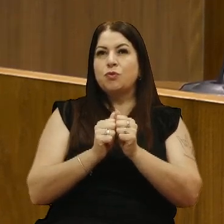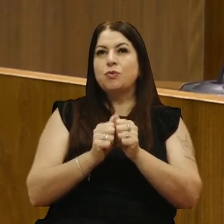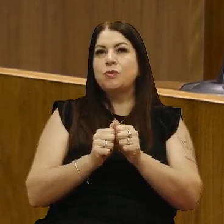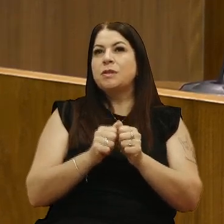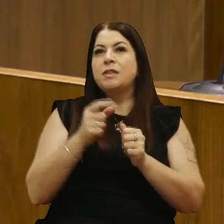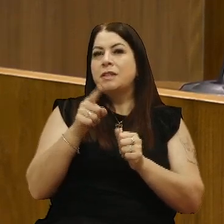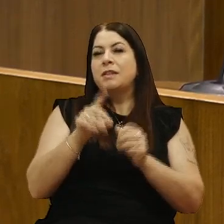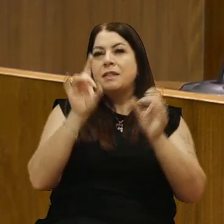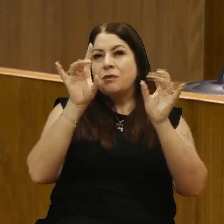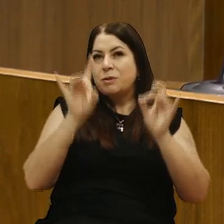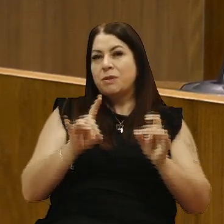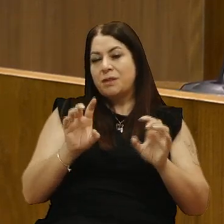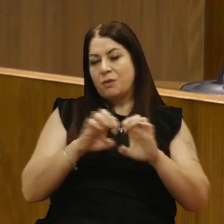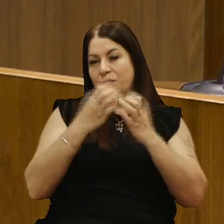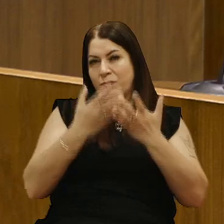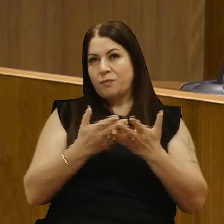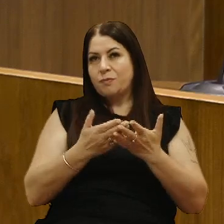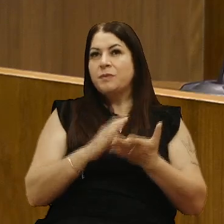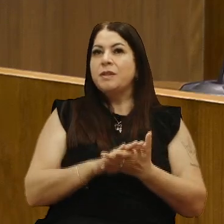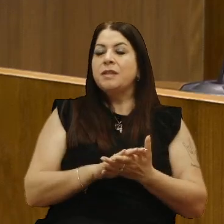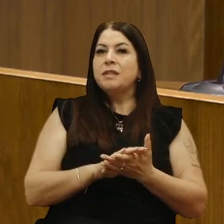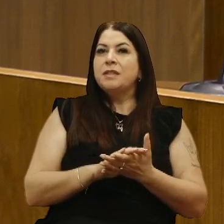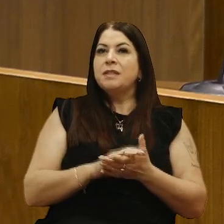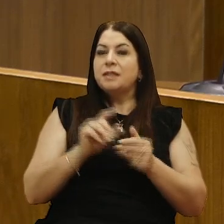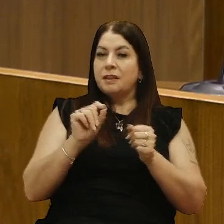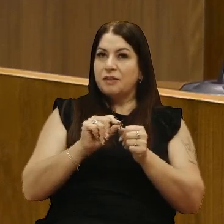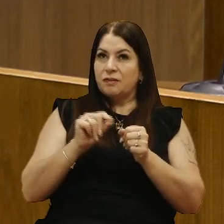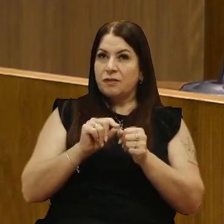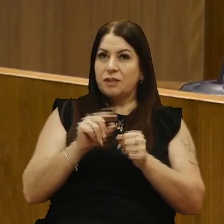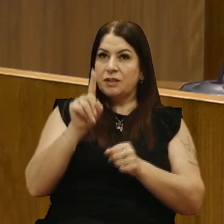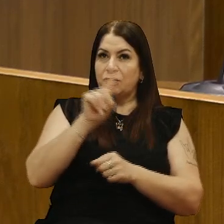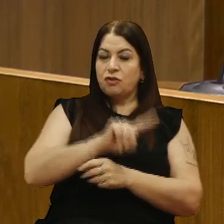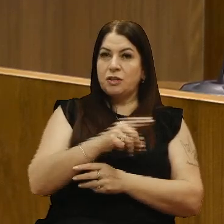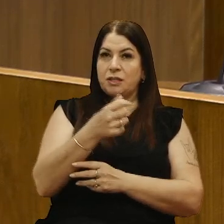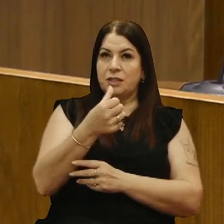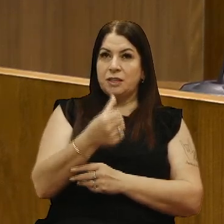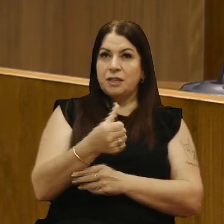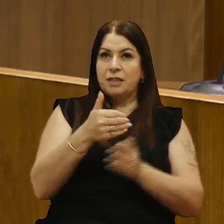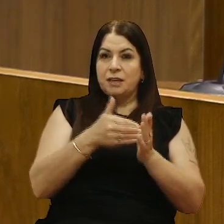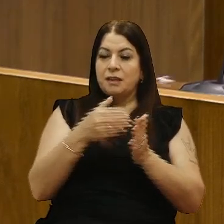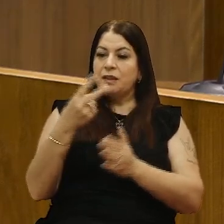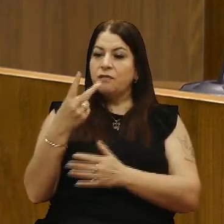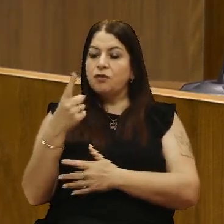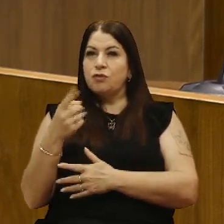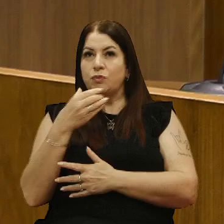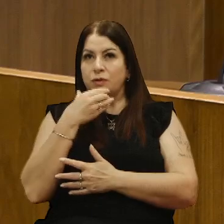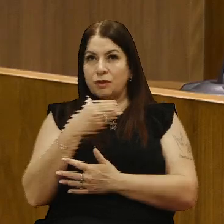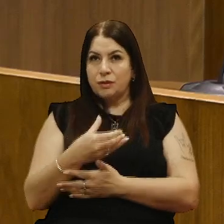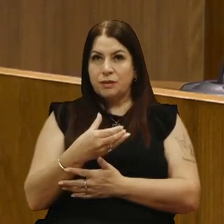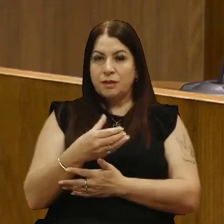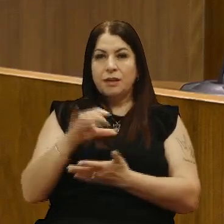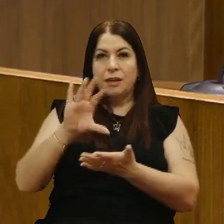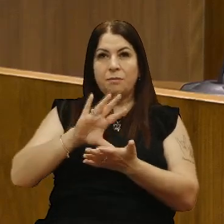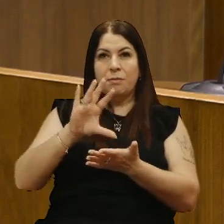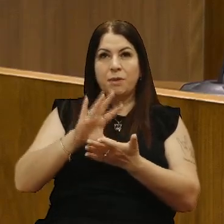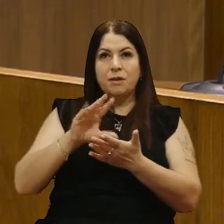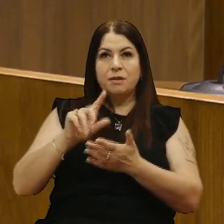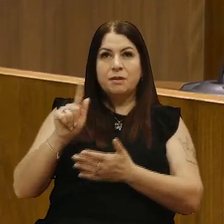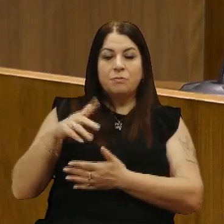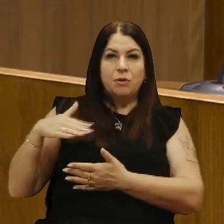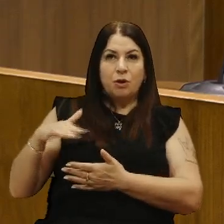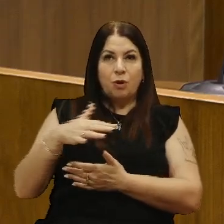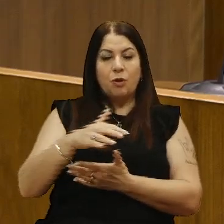tão especial, que será realizada do dia 6 a 21 de dezembro, na Praça de